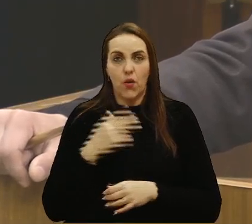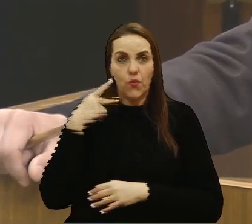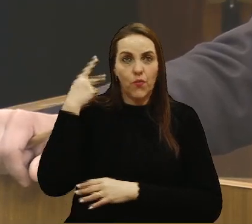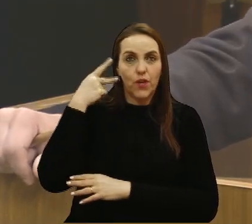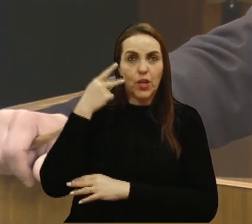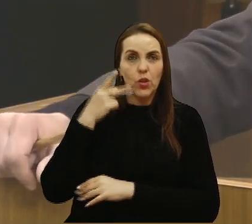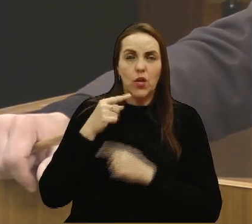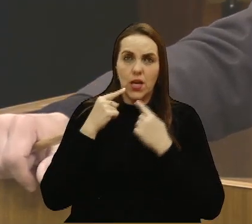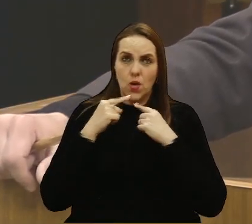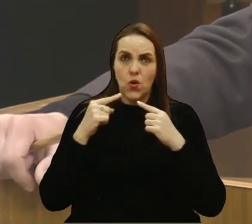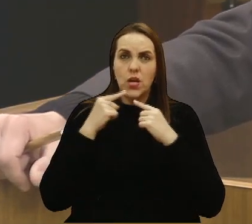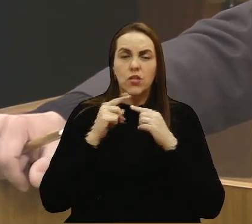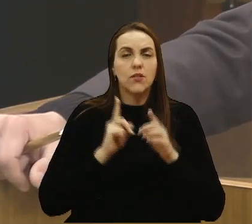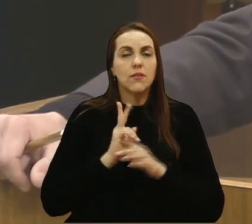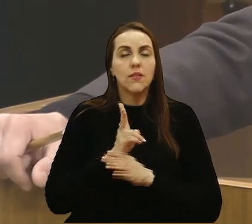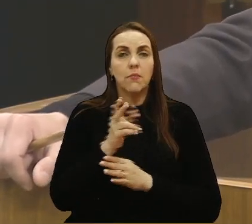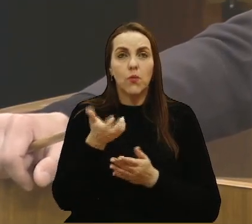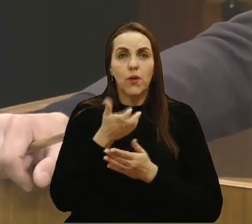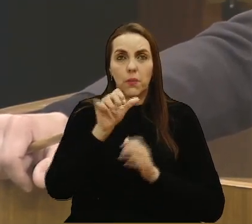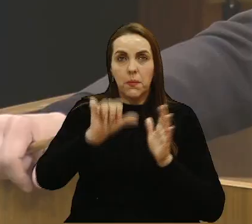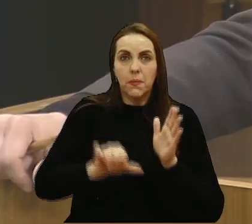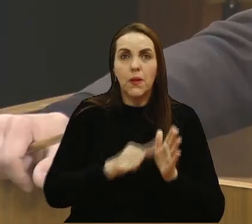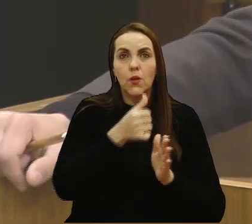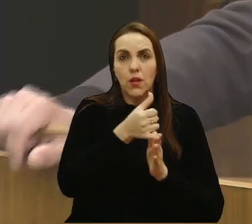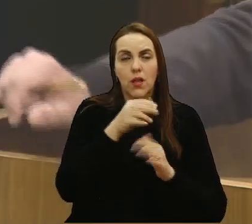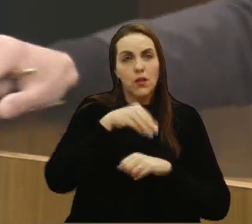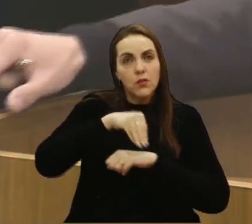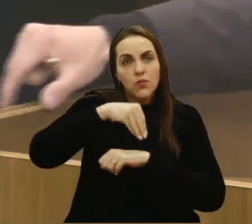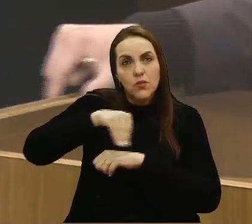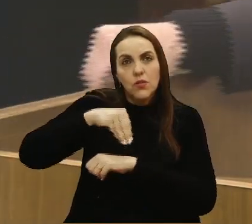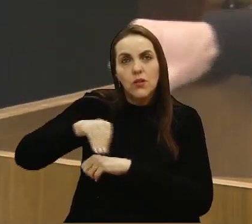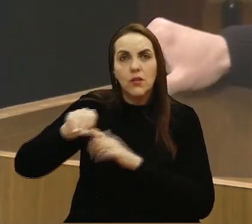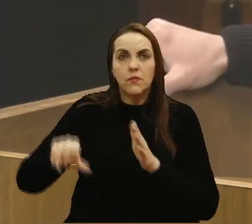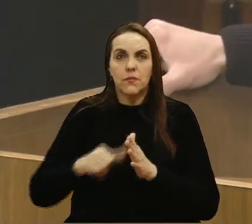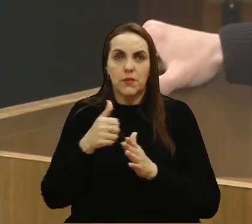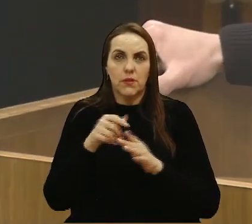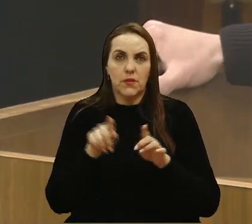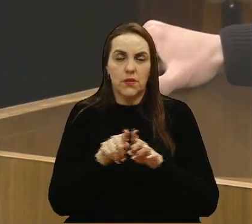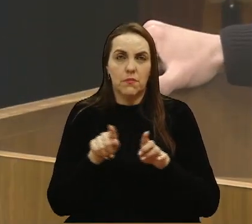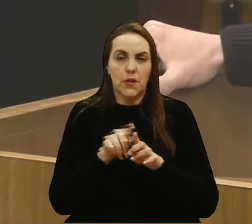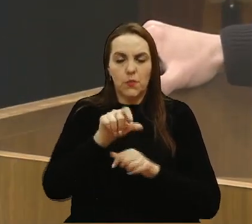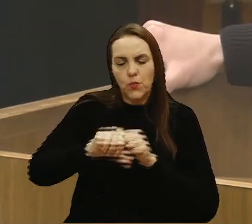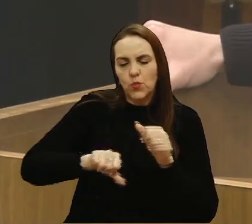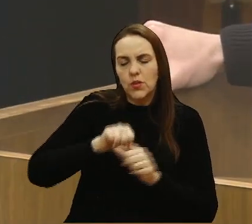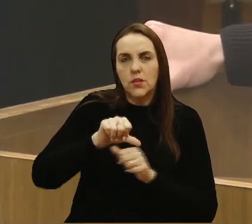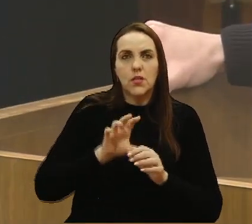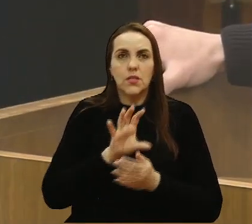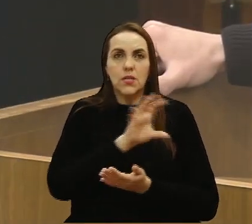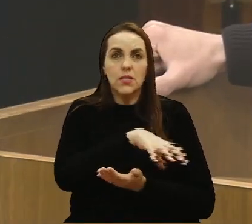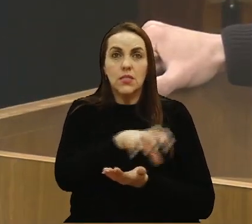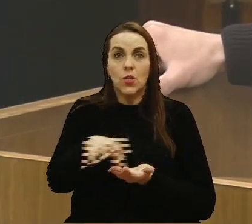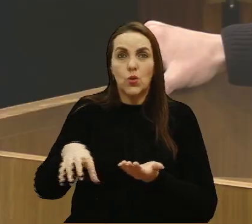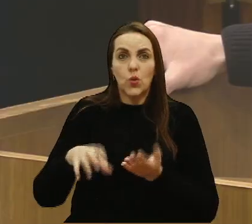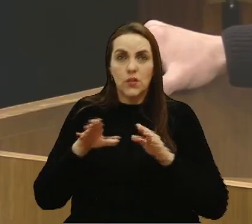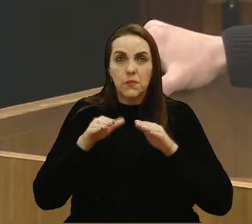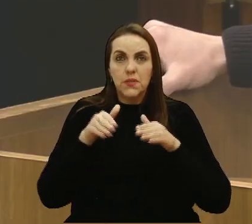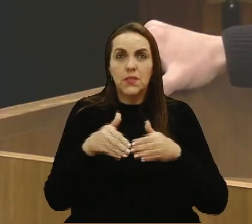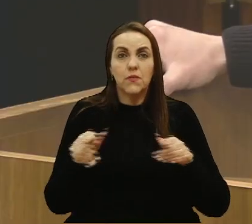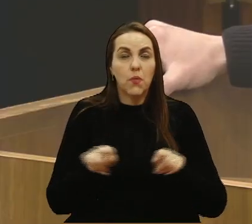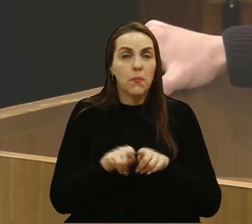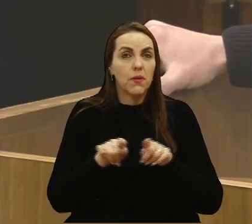faço crítica construtiva, dou sugestão de melhorias, de mudanças em setores específicos, mas